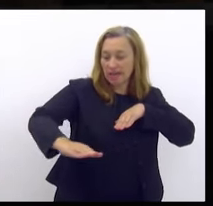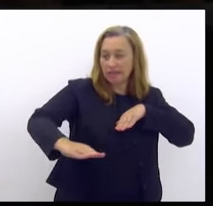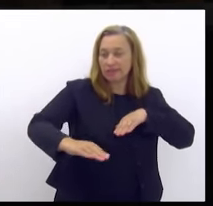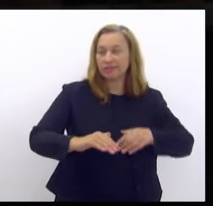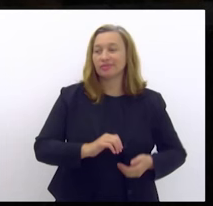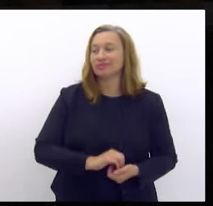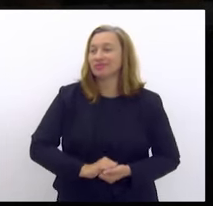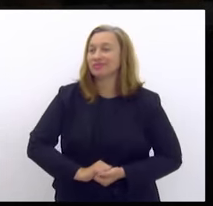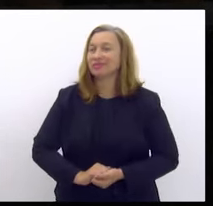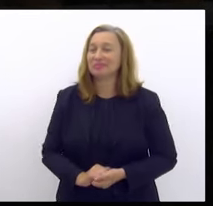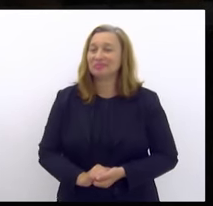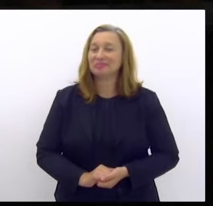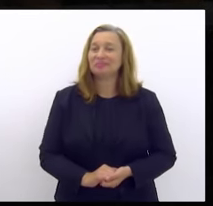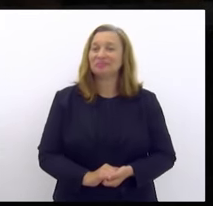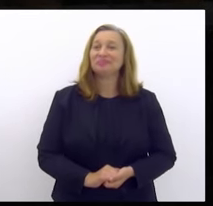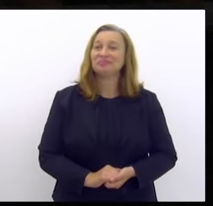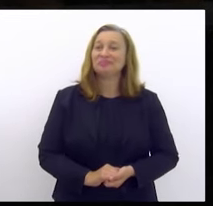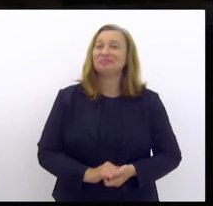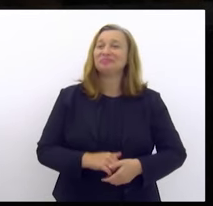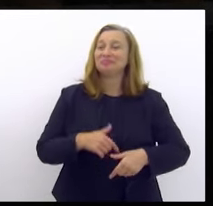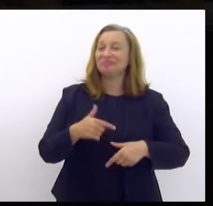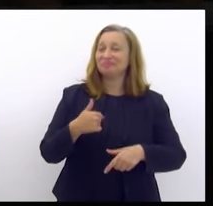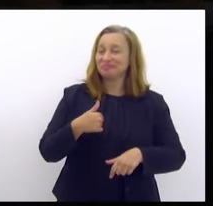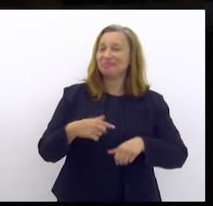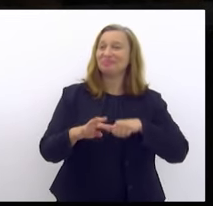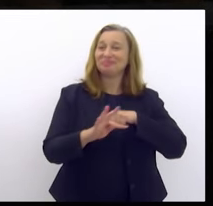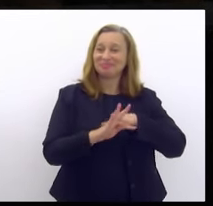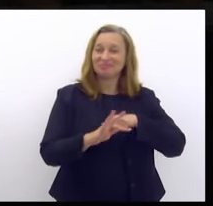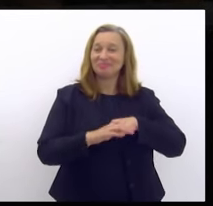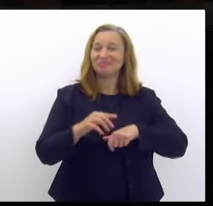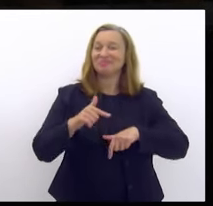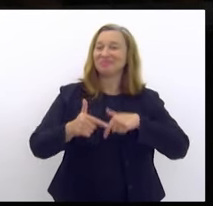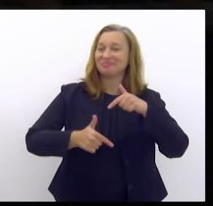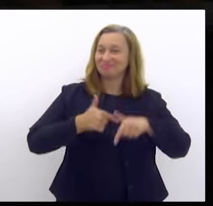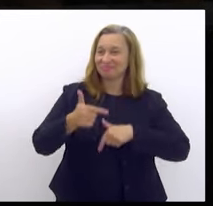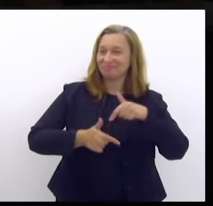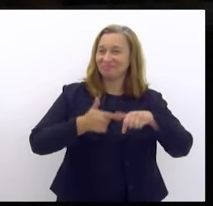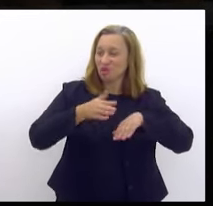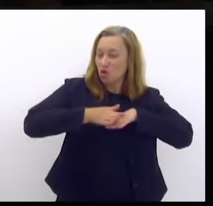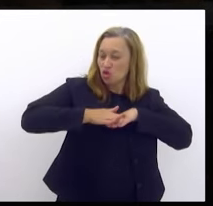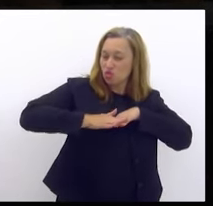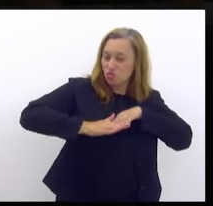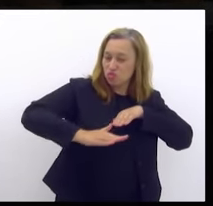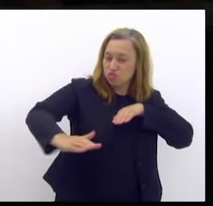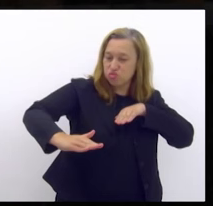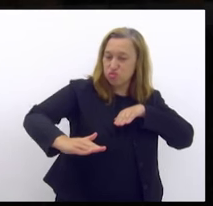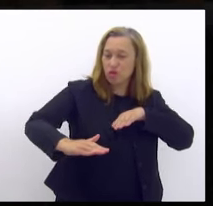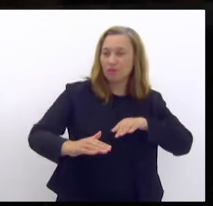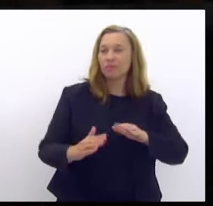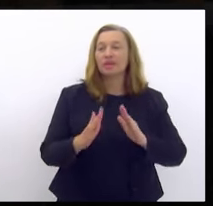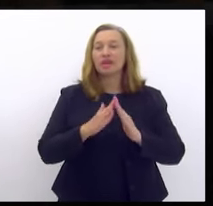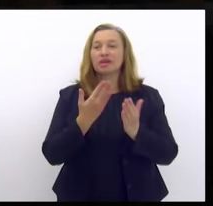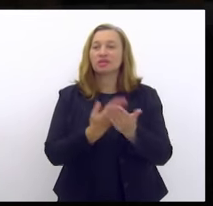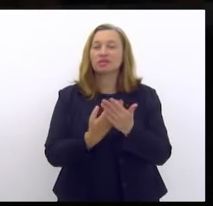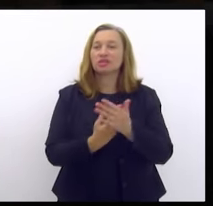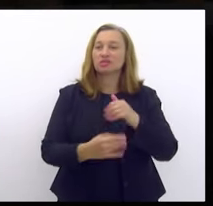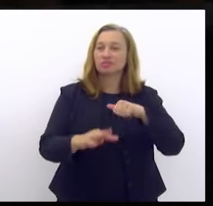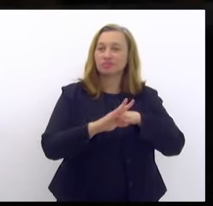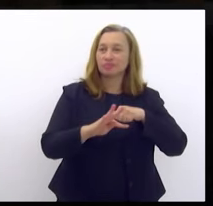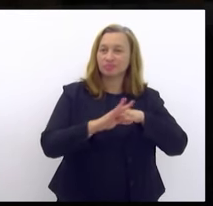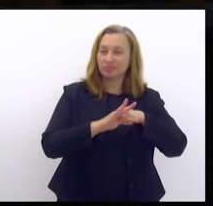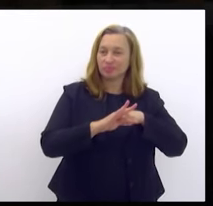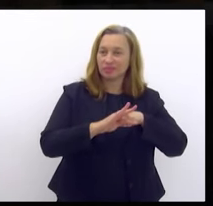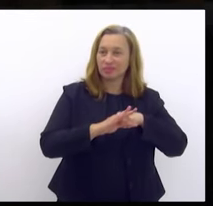E trabalhei como técnico de estradas. E, naquela época, a escola técnica formava técnico